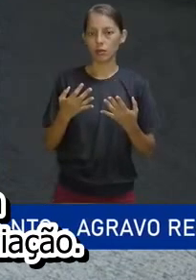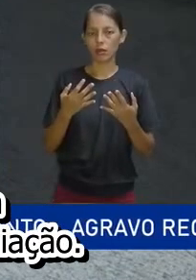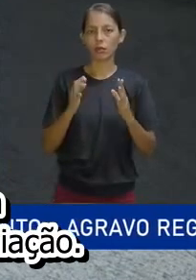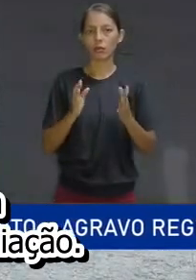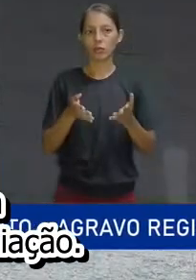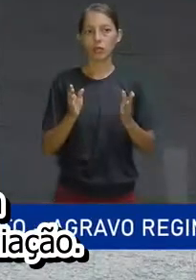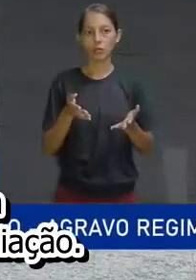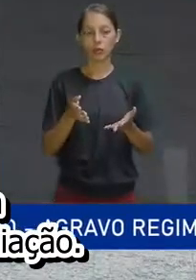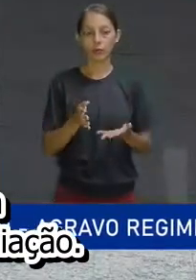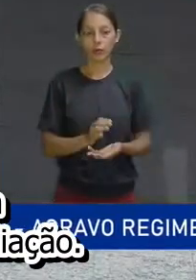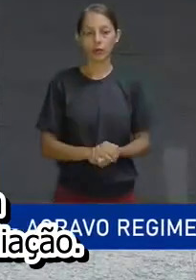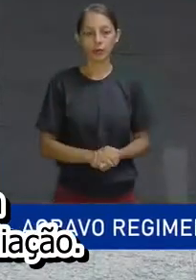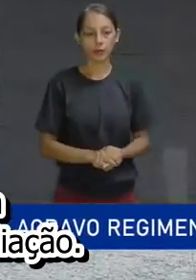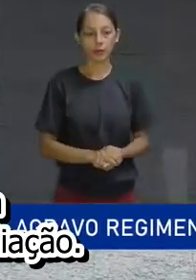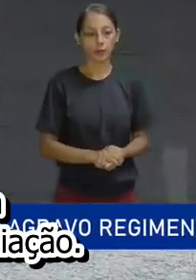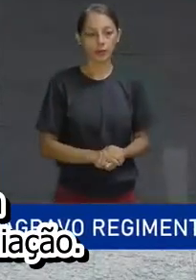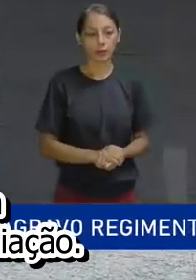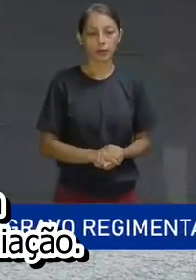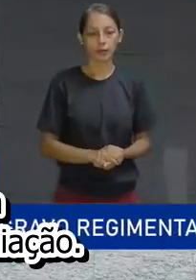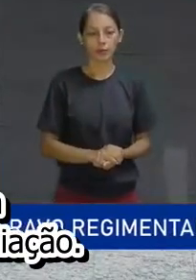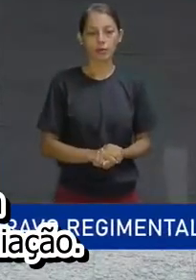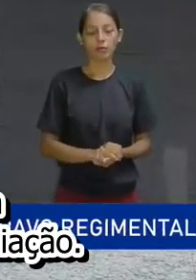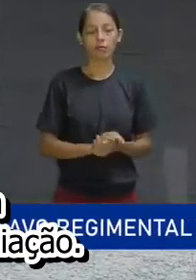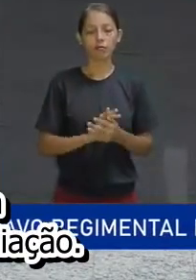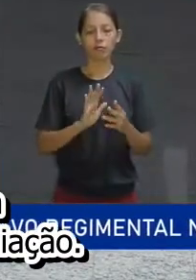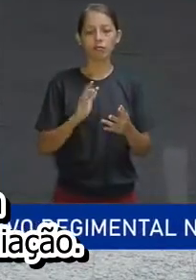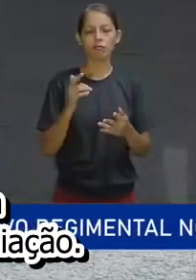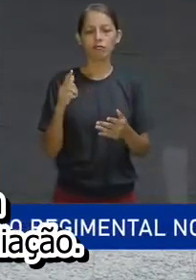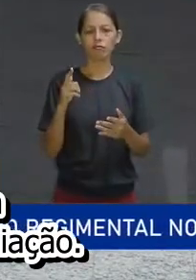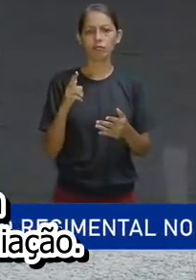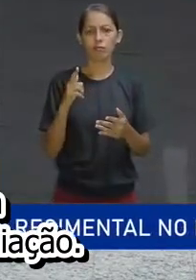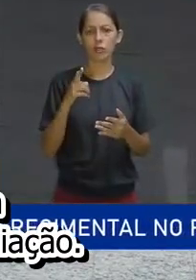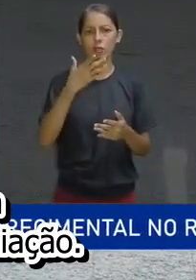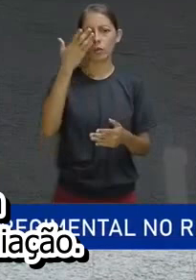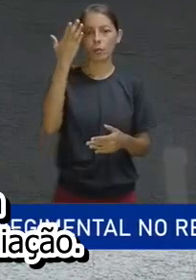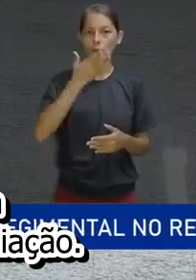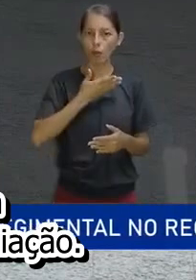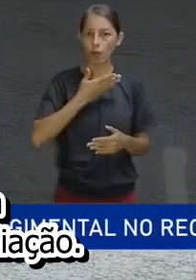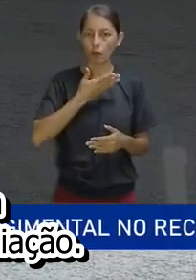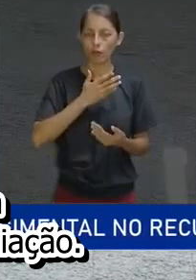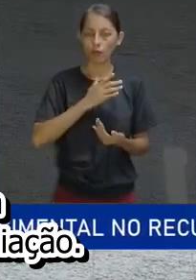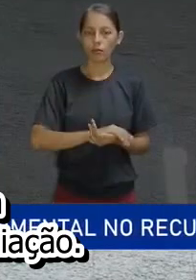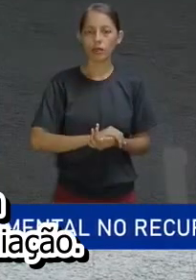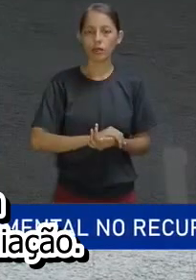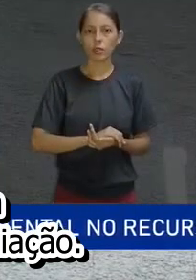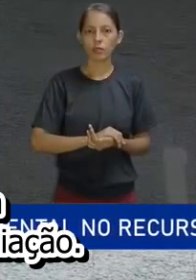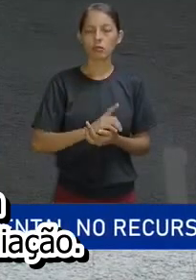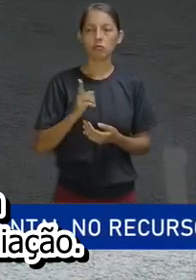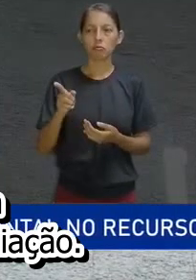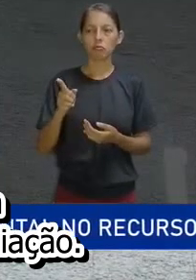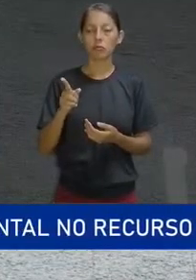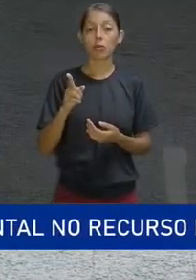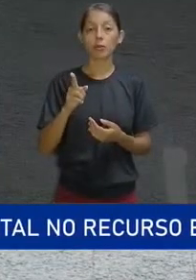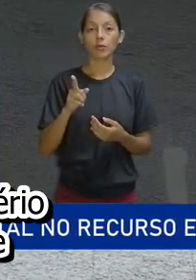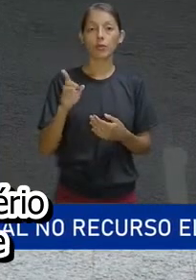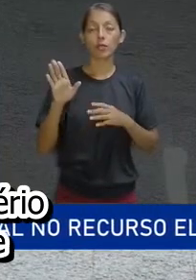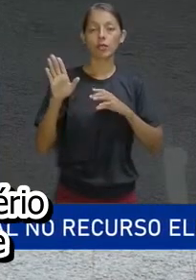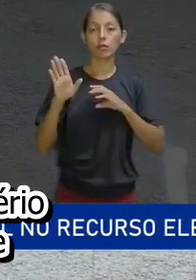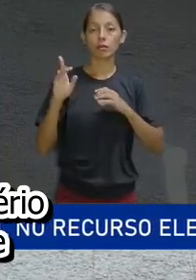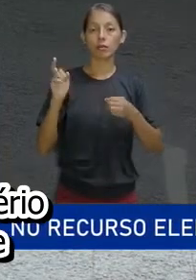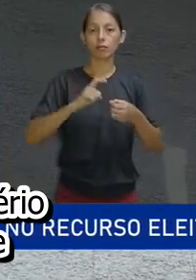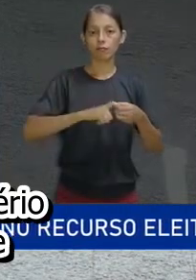reiterada, que não teria havido essa comprovação da anuência do partido quanto à desfiliação, né?